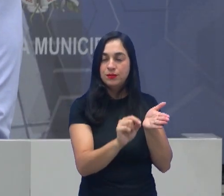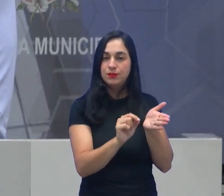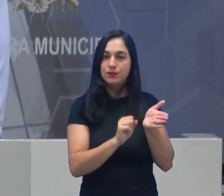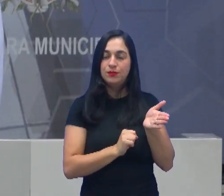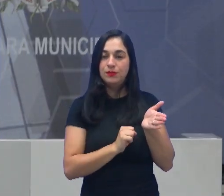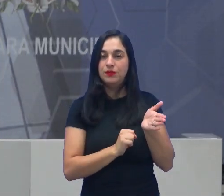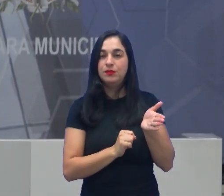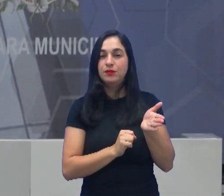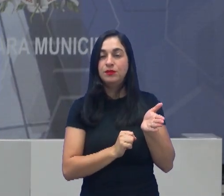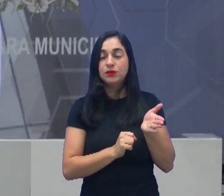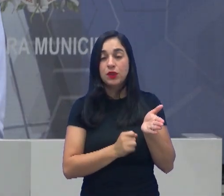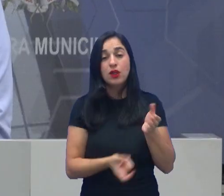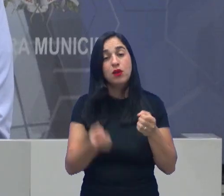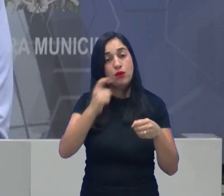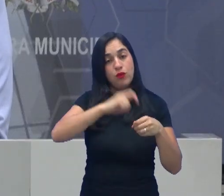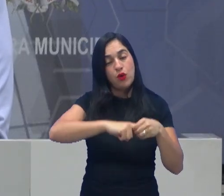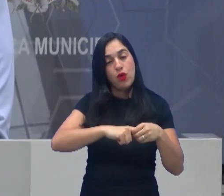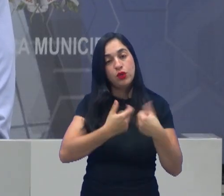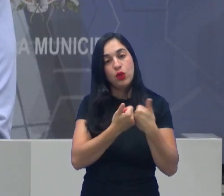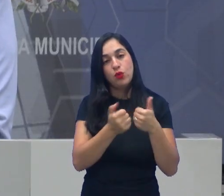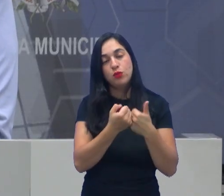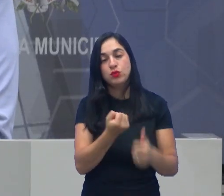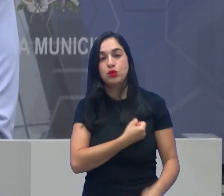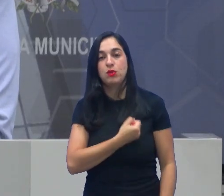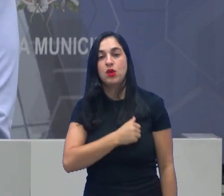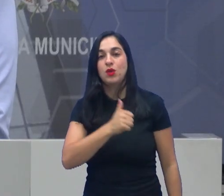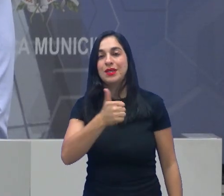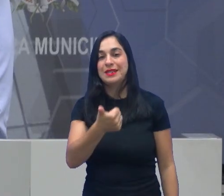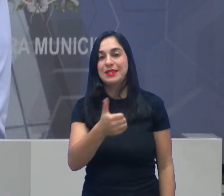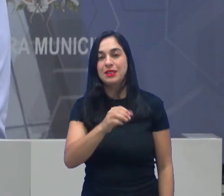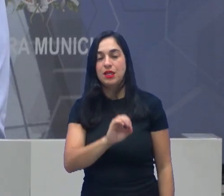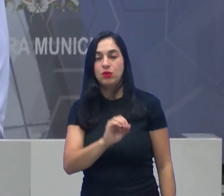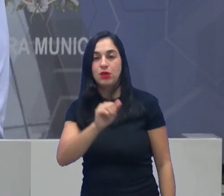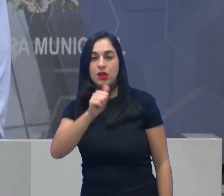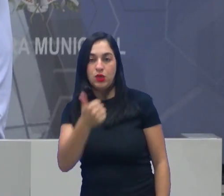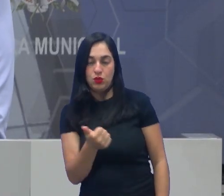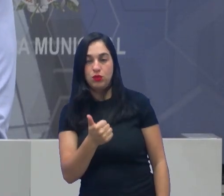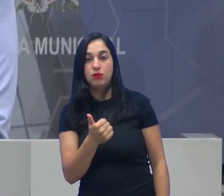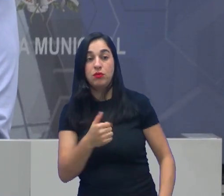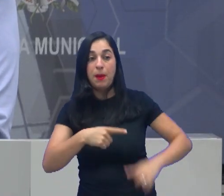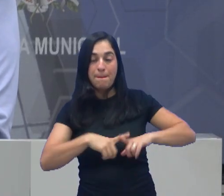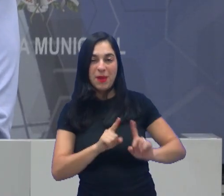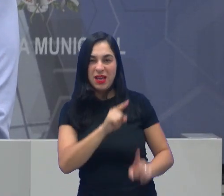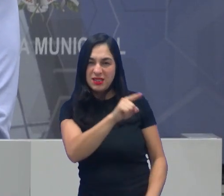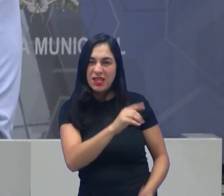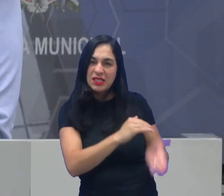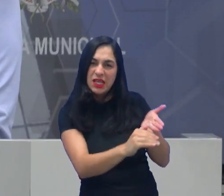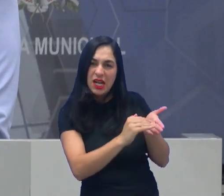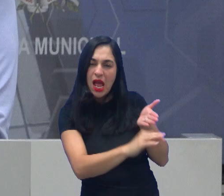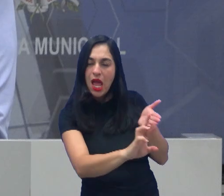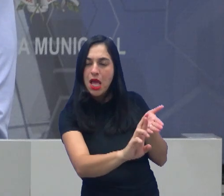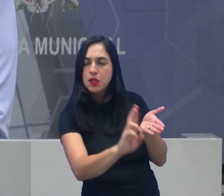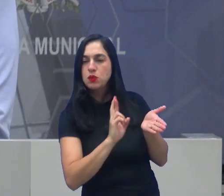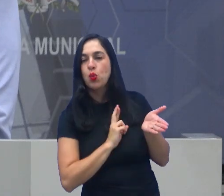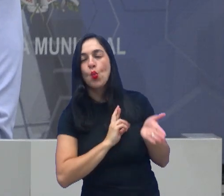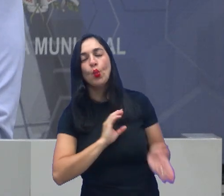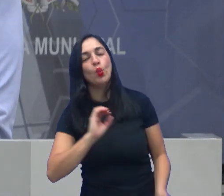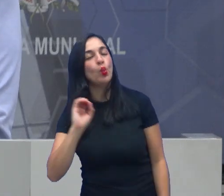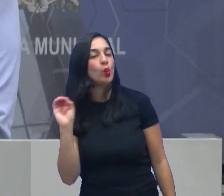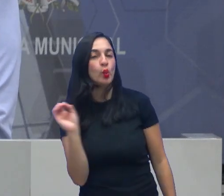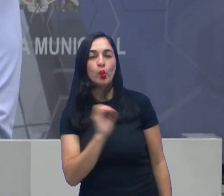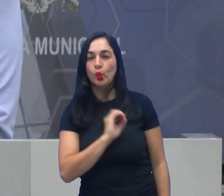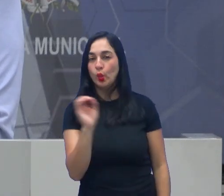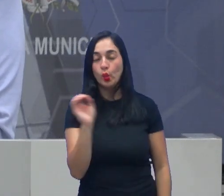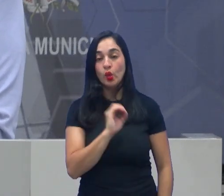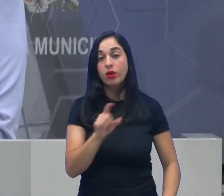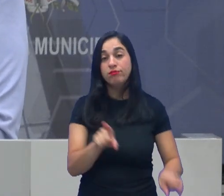ônibus 101 Represa. Sequer resposta nós temos. A população,